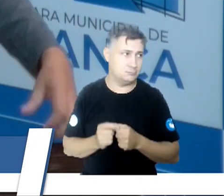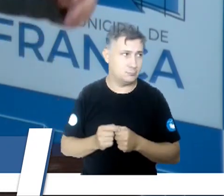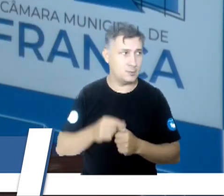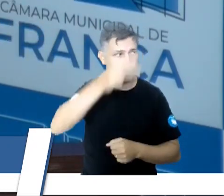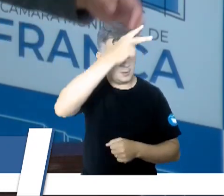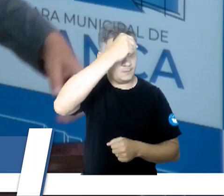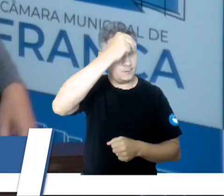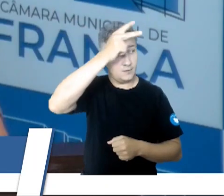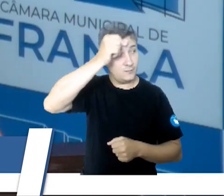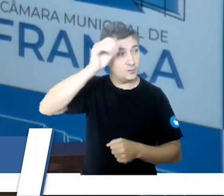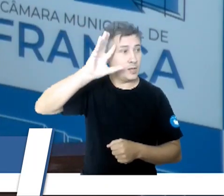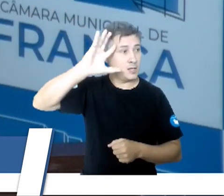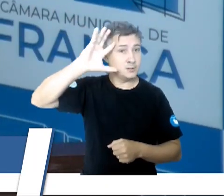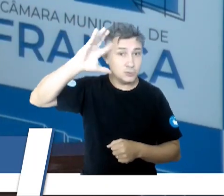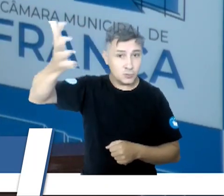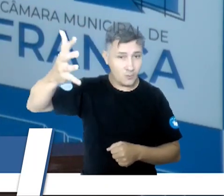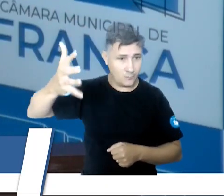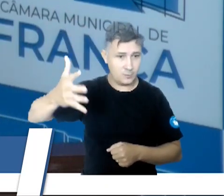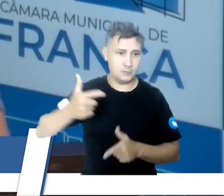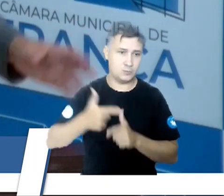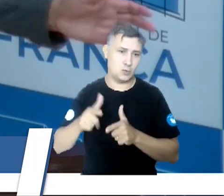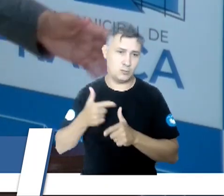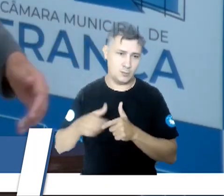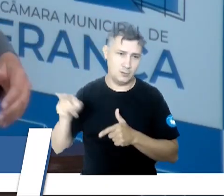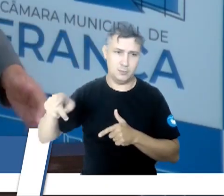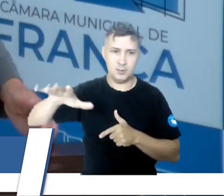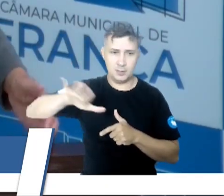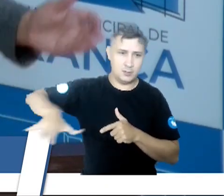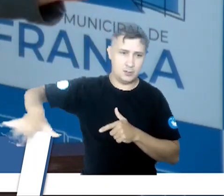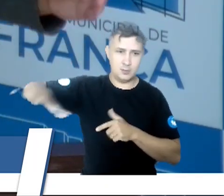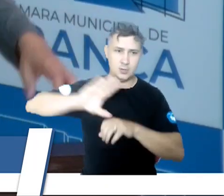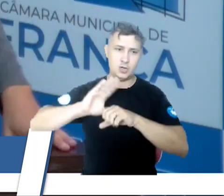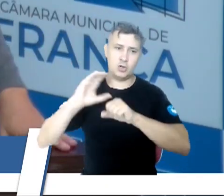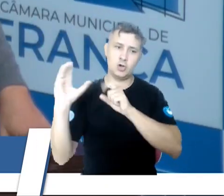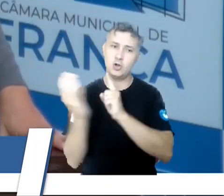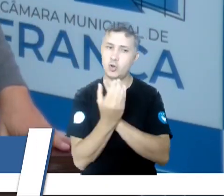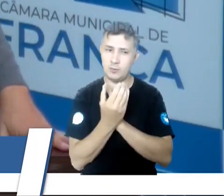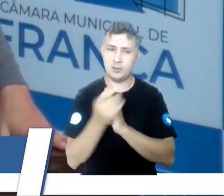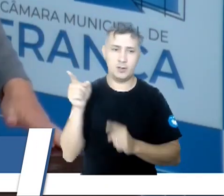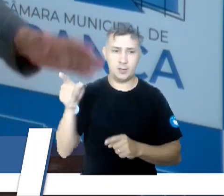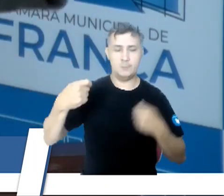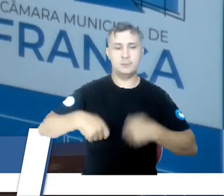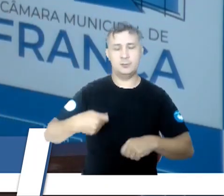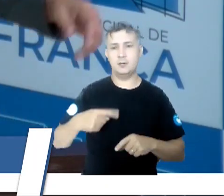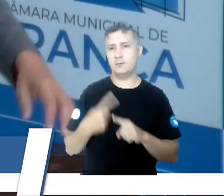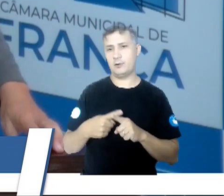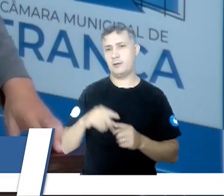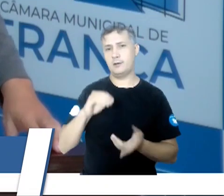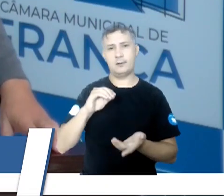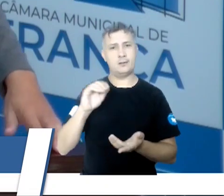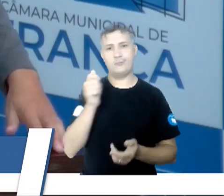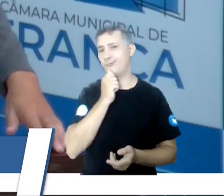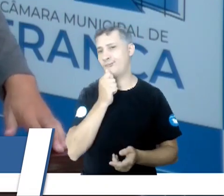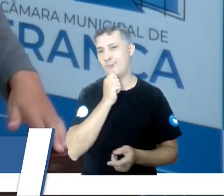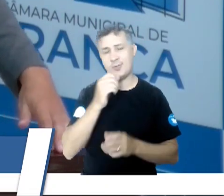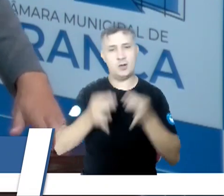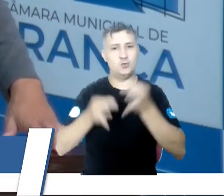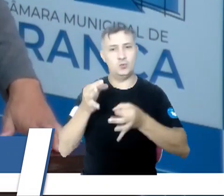resolva o problema daquela comunidade que precisa, porque não é justo a população, porque